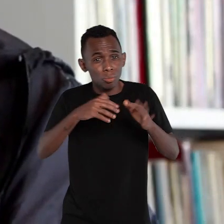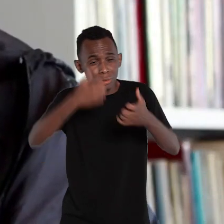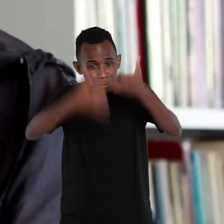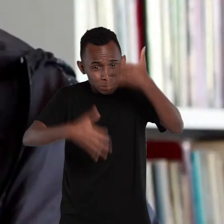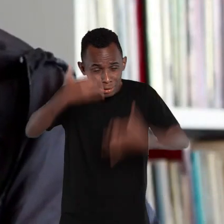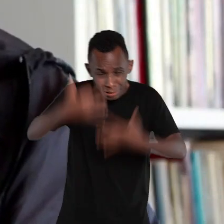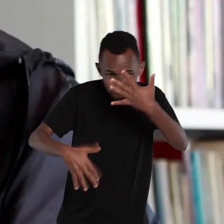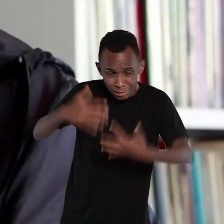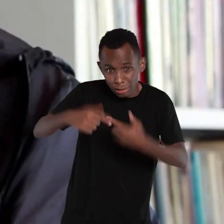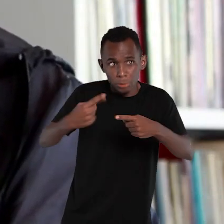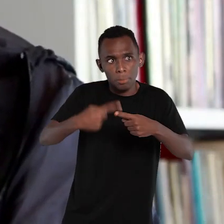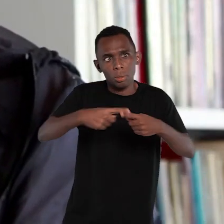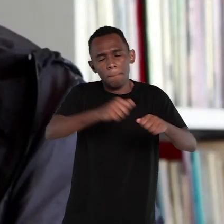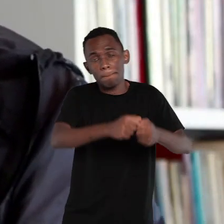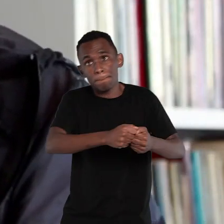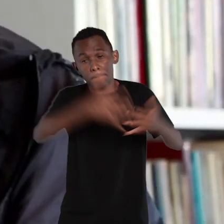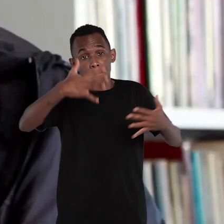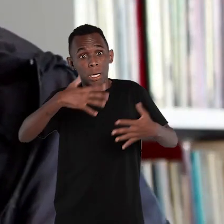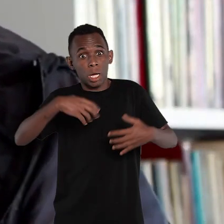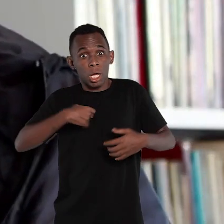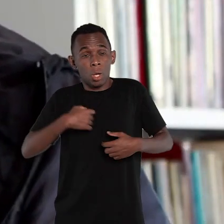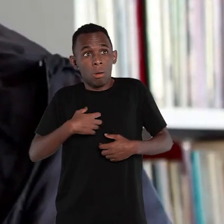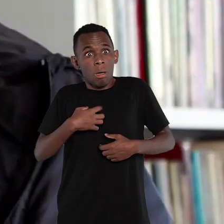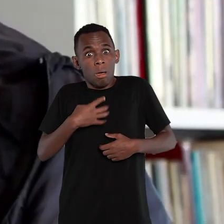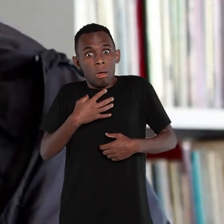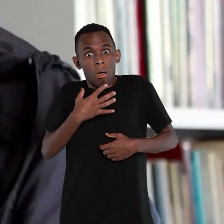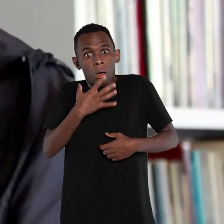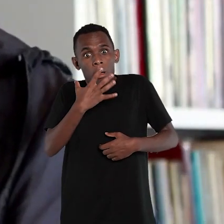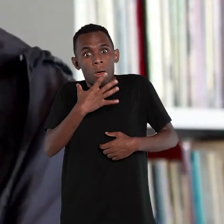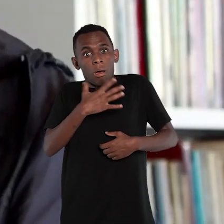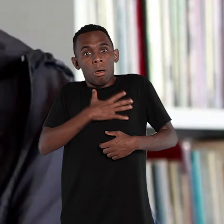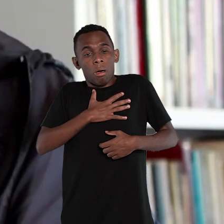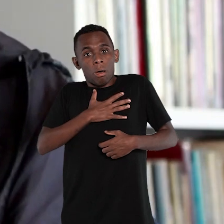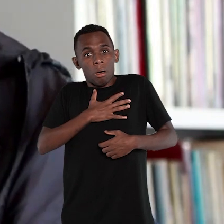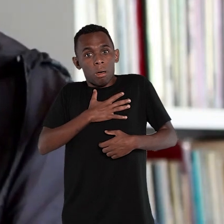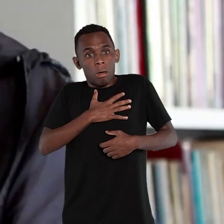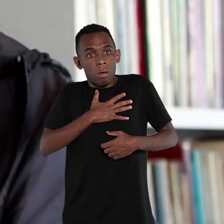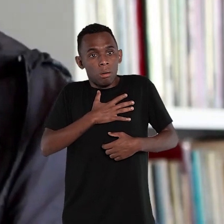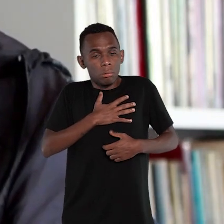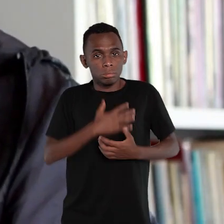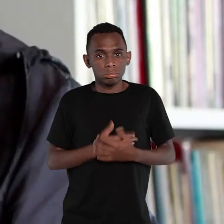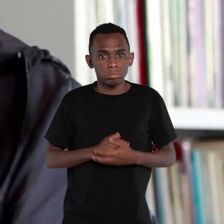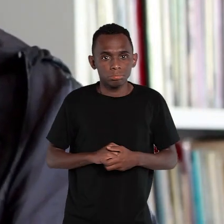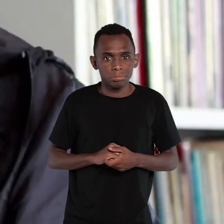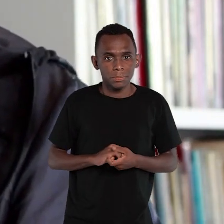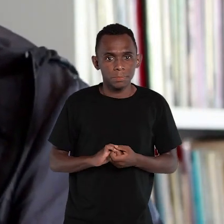para explicar o estrondo. Estava branco como papel.